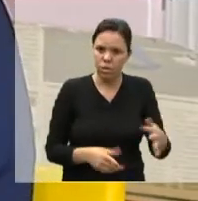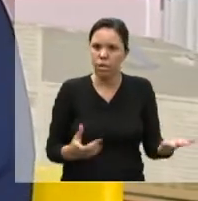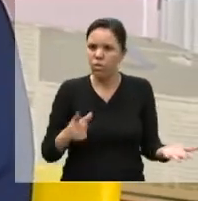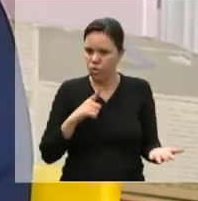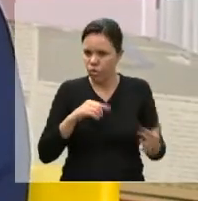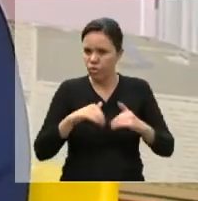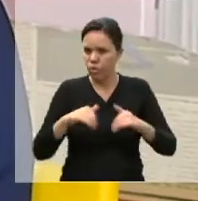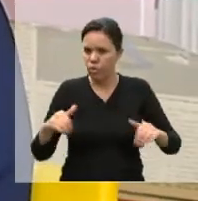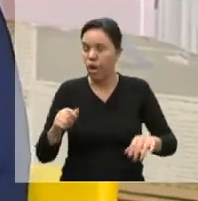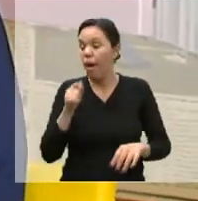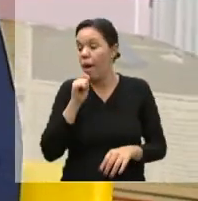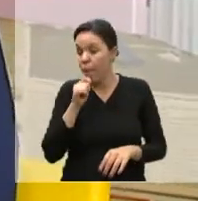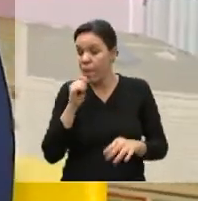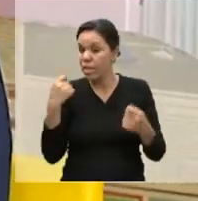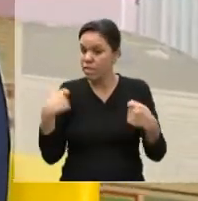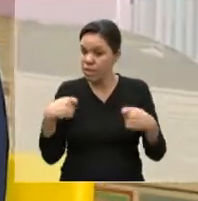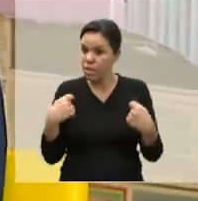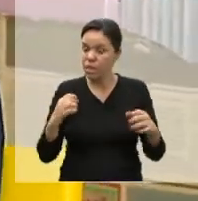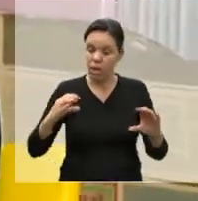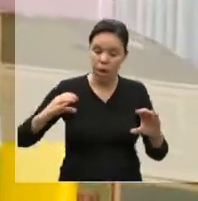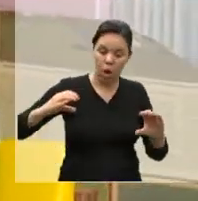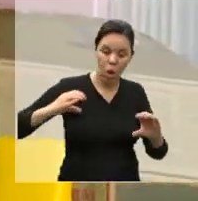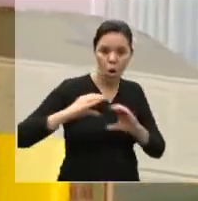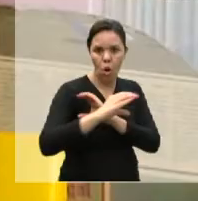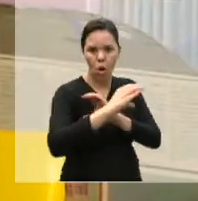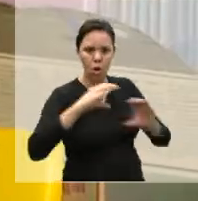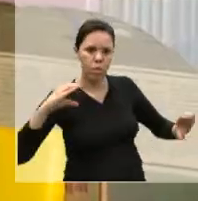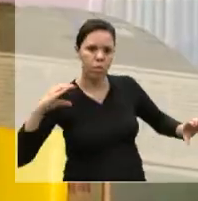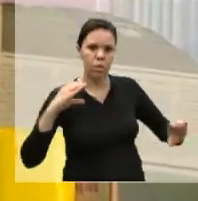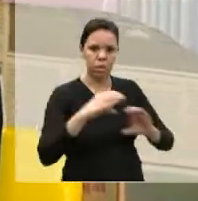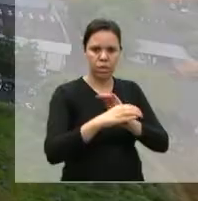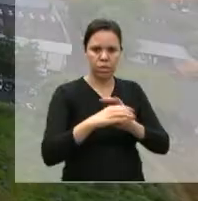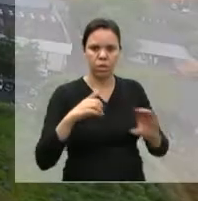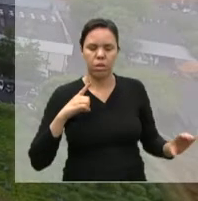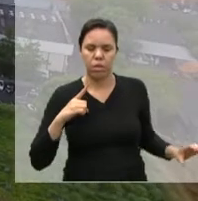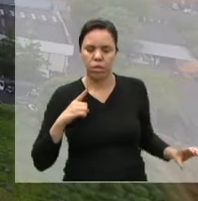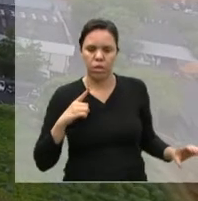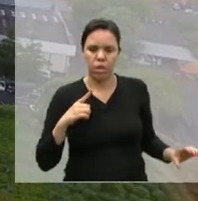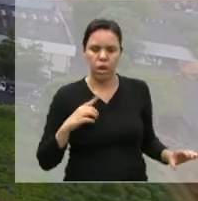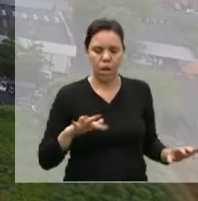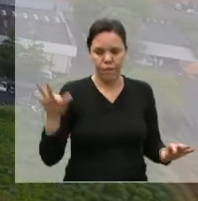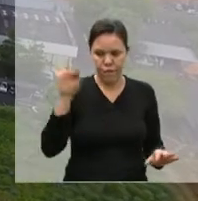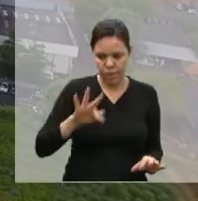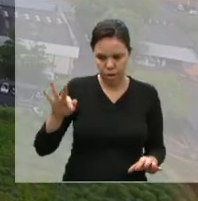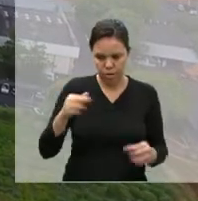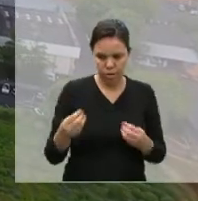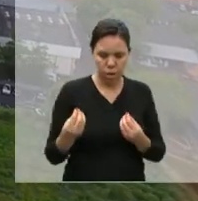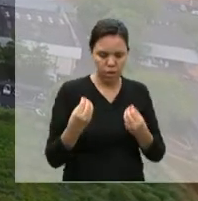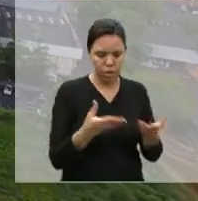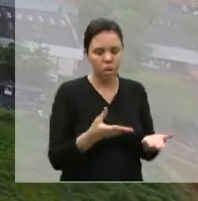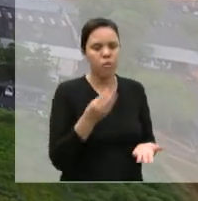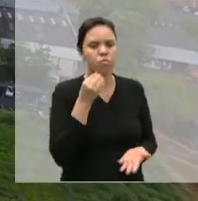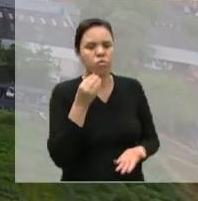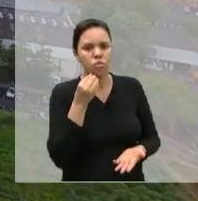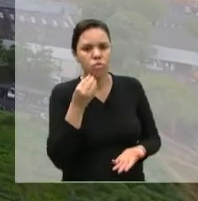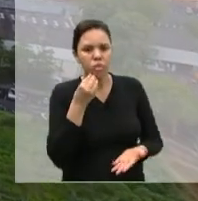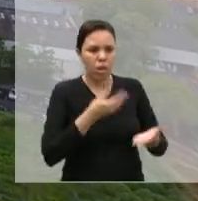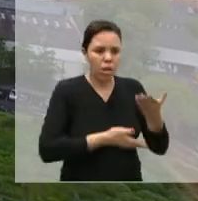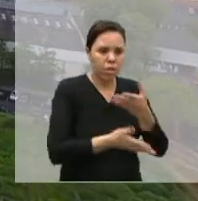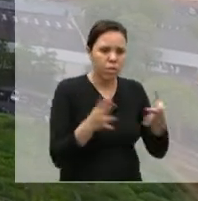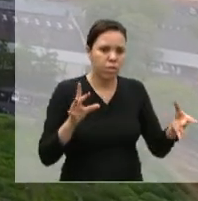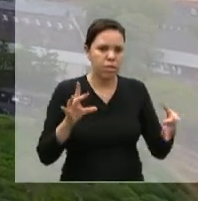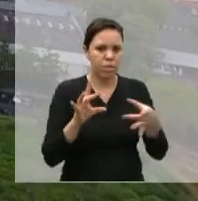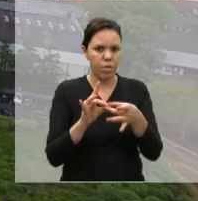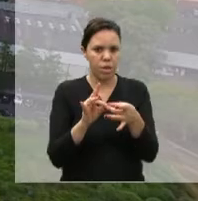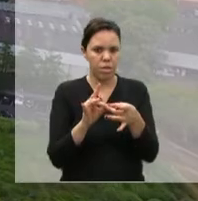É necessário que essa comunicação aconteça, é necessário que a universidade olhe para a escola com um olhar de